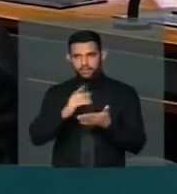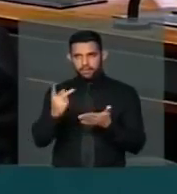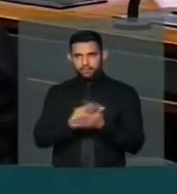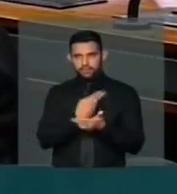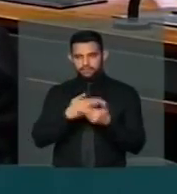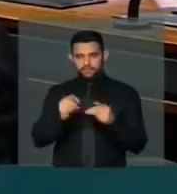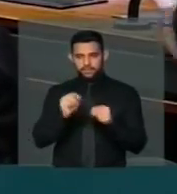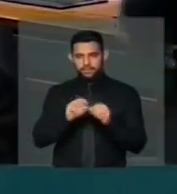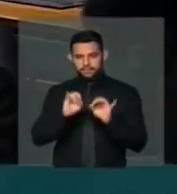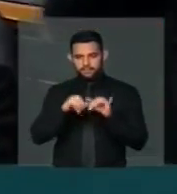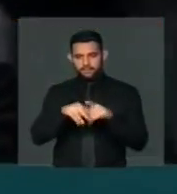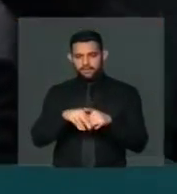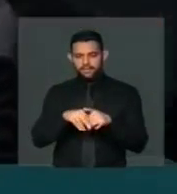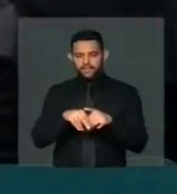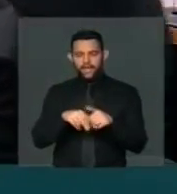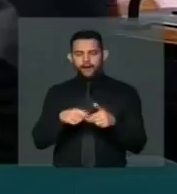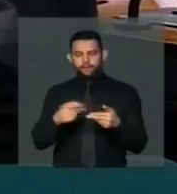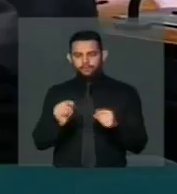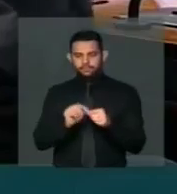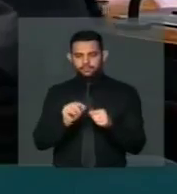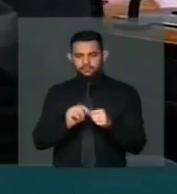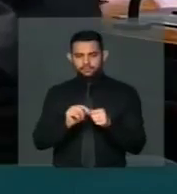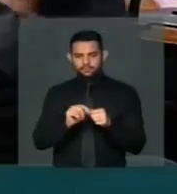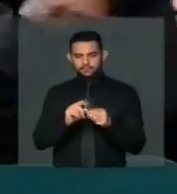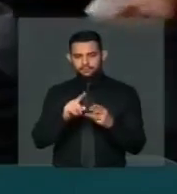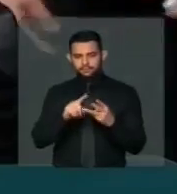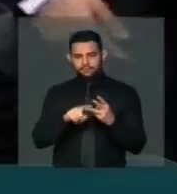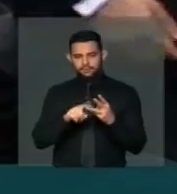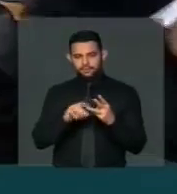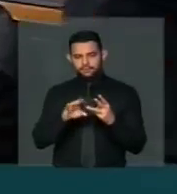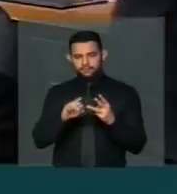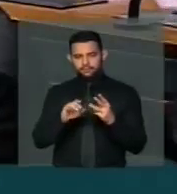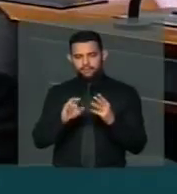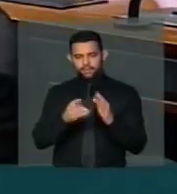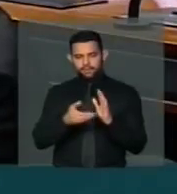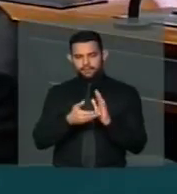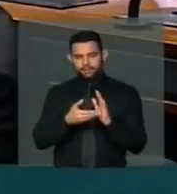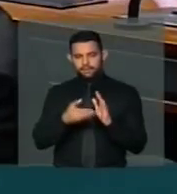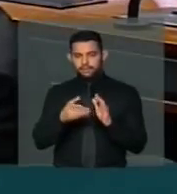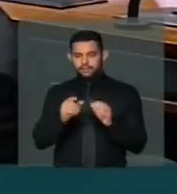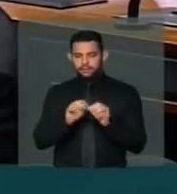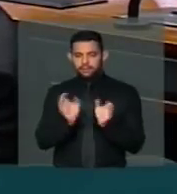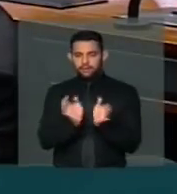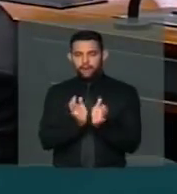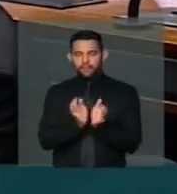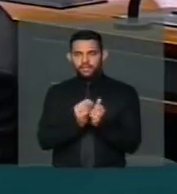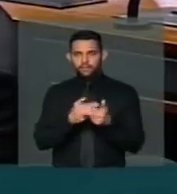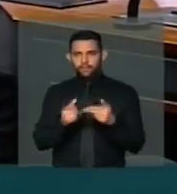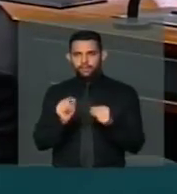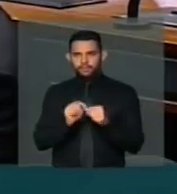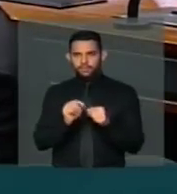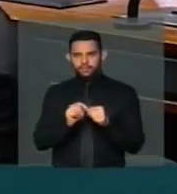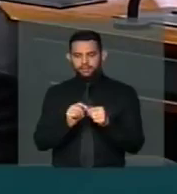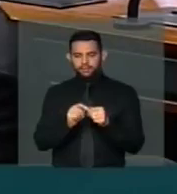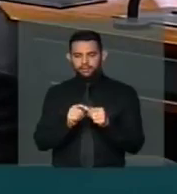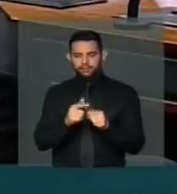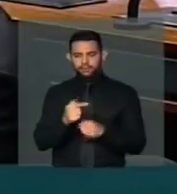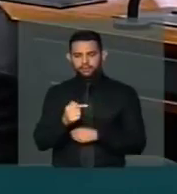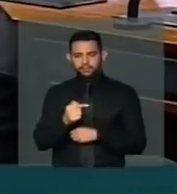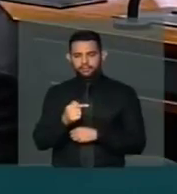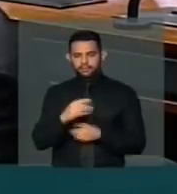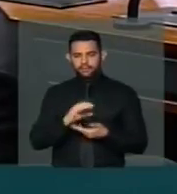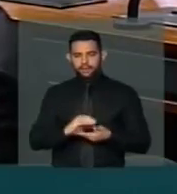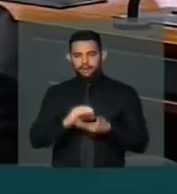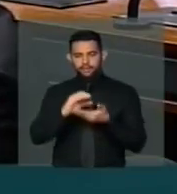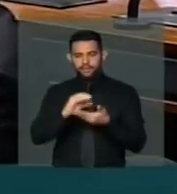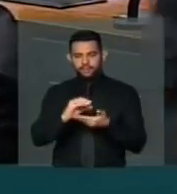termina no CARF, digamos, tem 3 e 3 numa Câmara, 3 e 3. Os 3 conselheiros